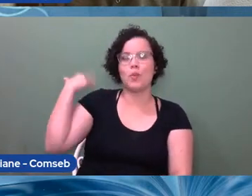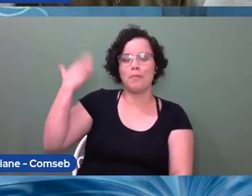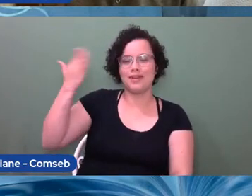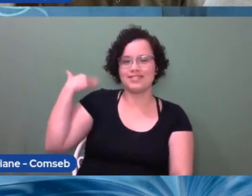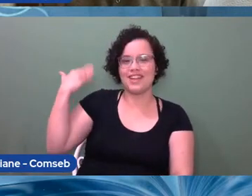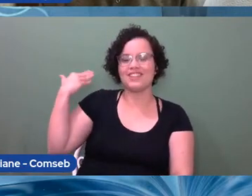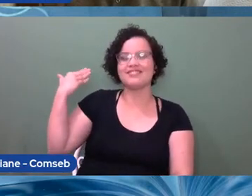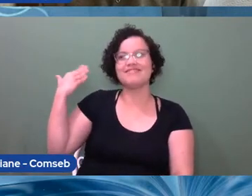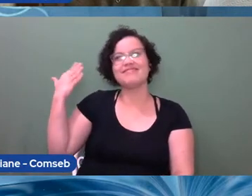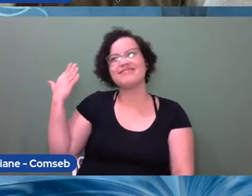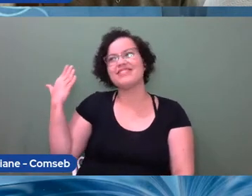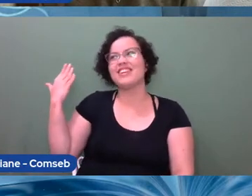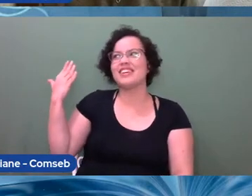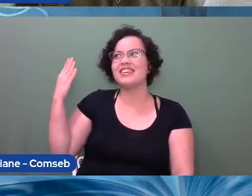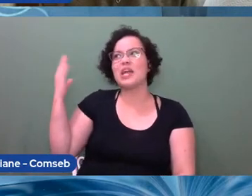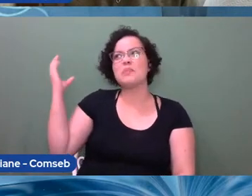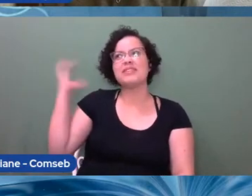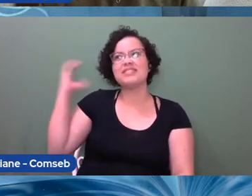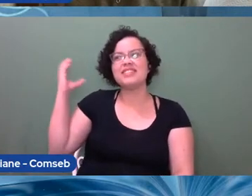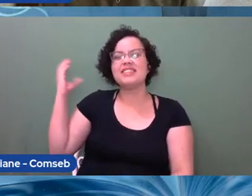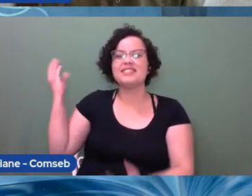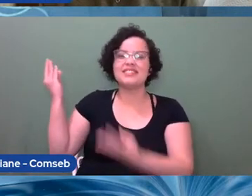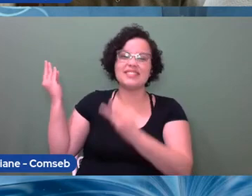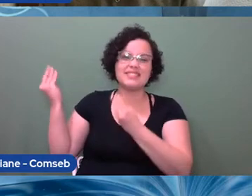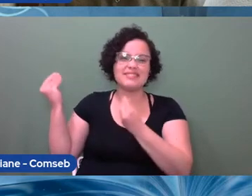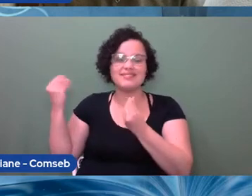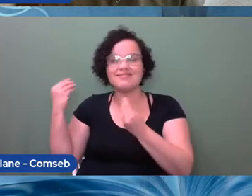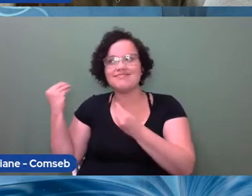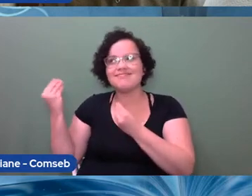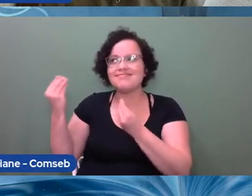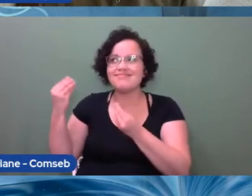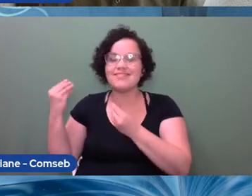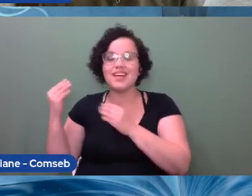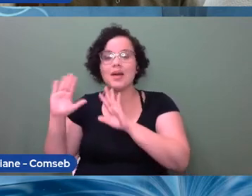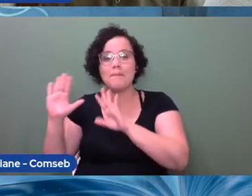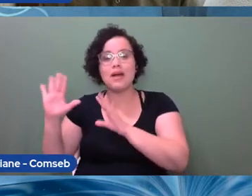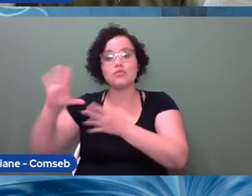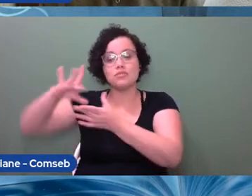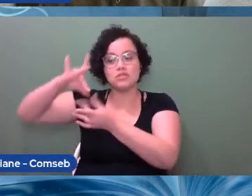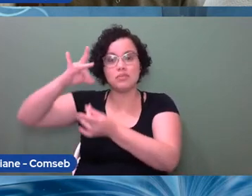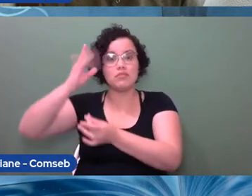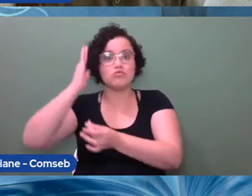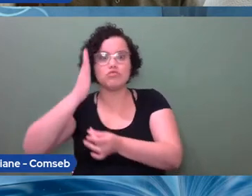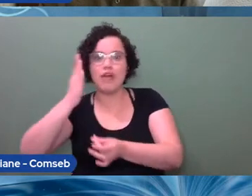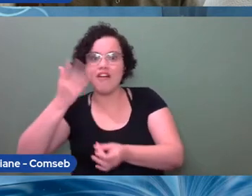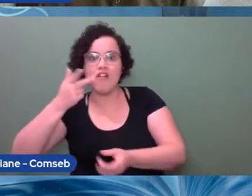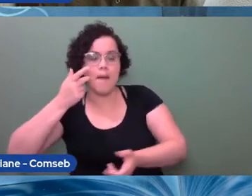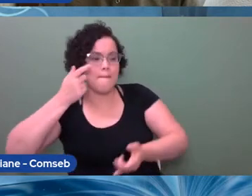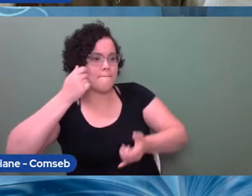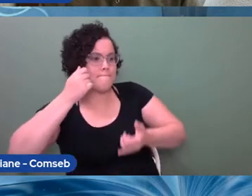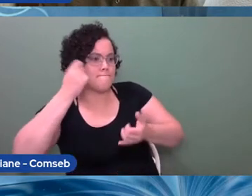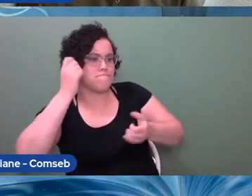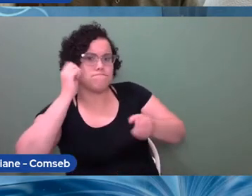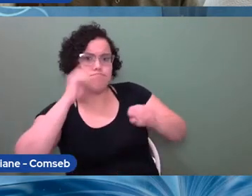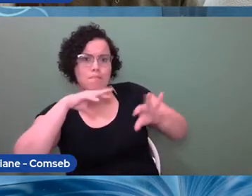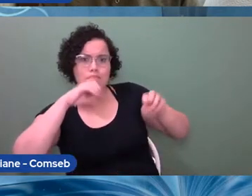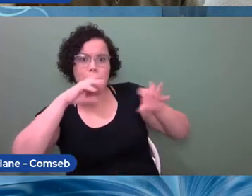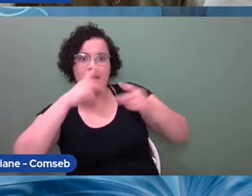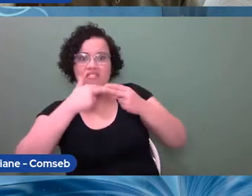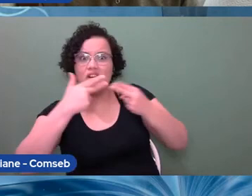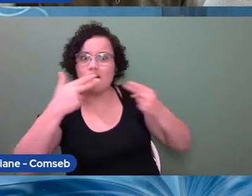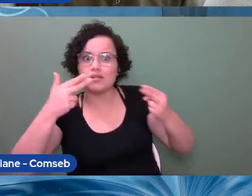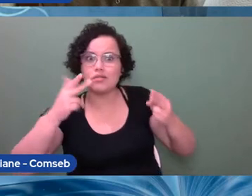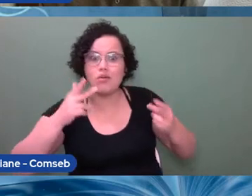não era menos precisa do que a nossa hoje, os Espíritos adiantaram tantas informações que ainda a gente tem muita